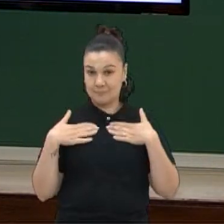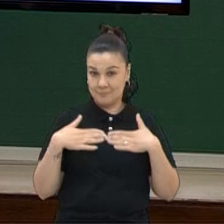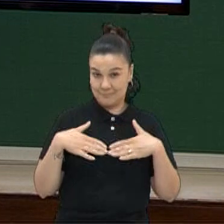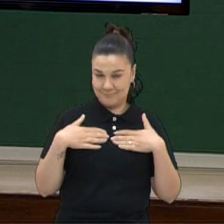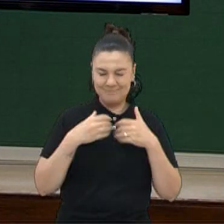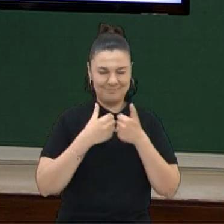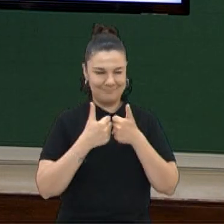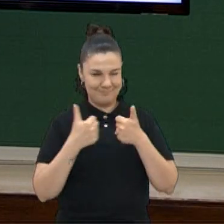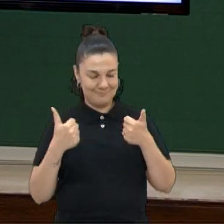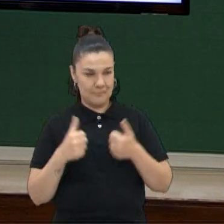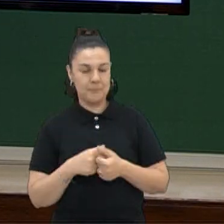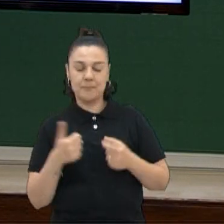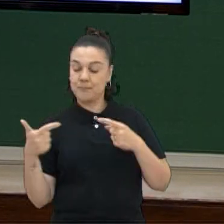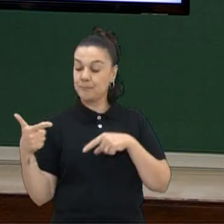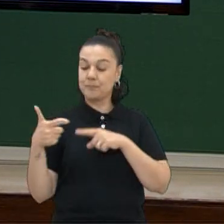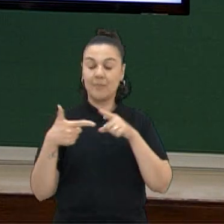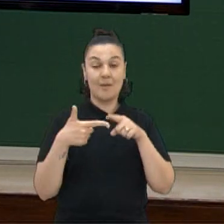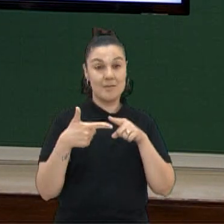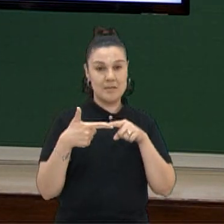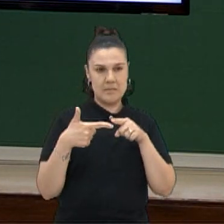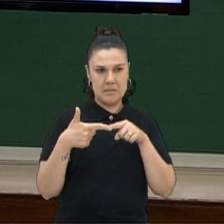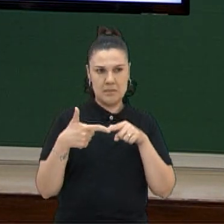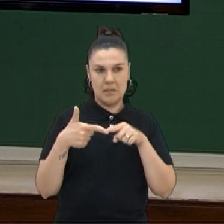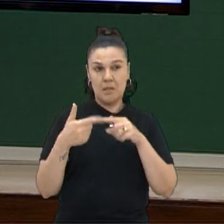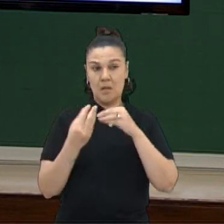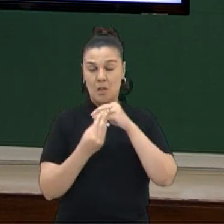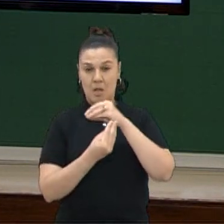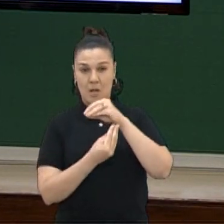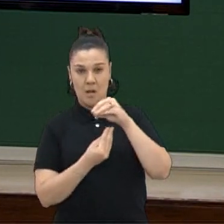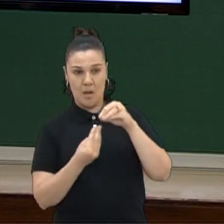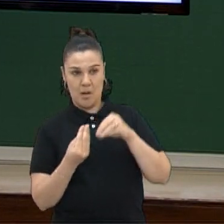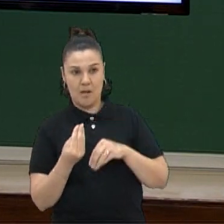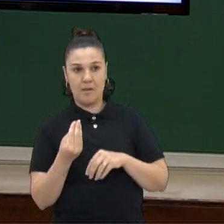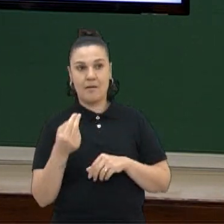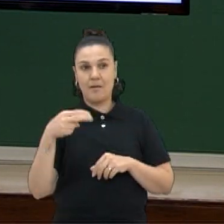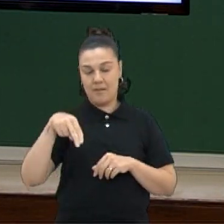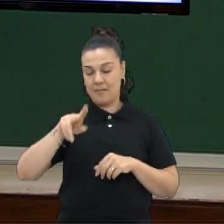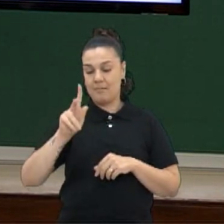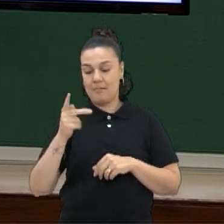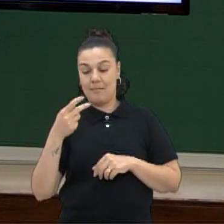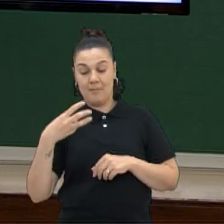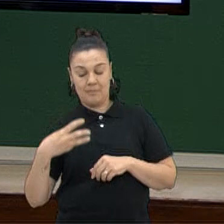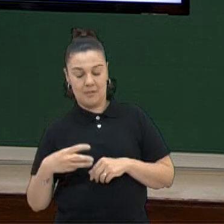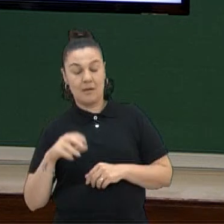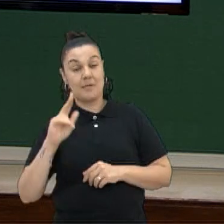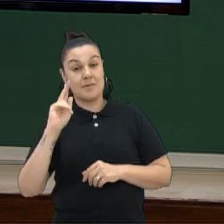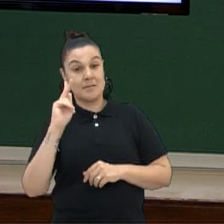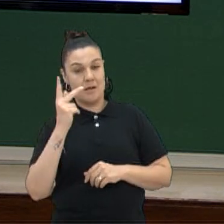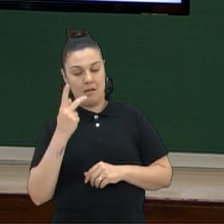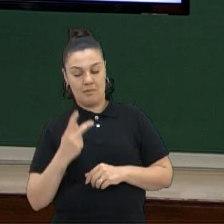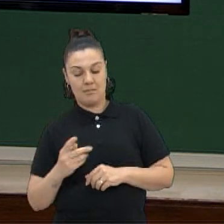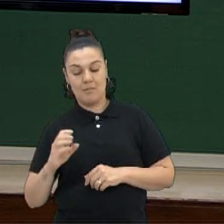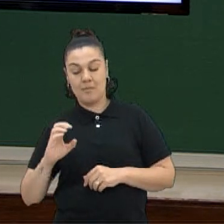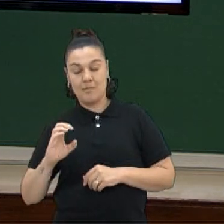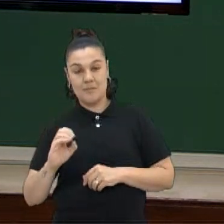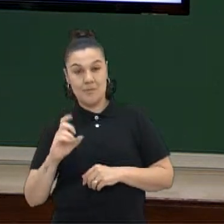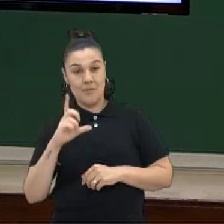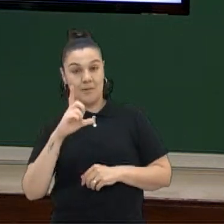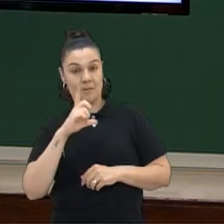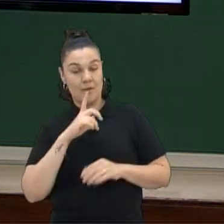Tranquilo? Maravilha. Segundo, os compostos NH3 e H2O